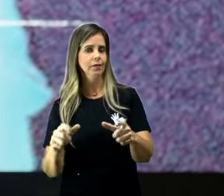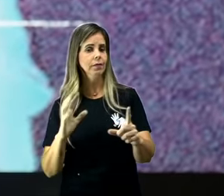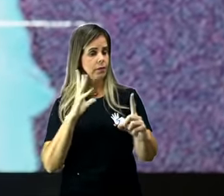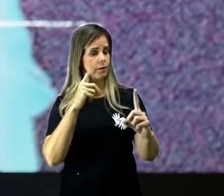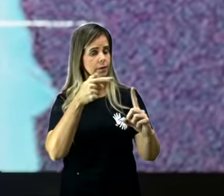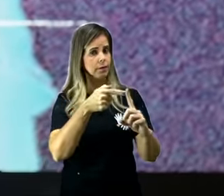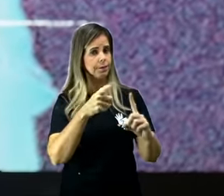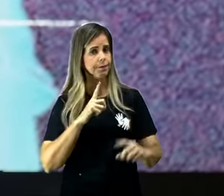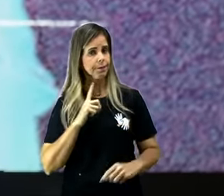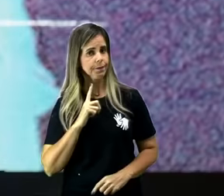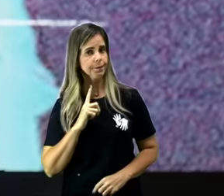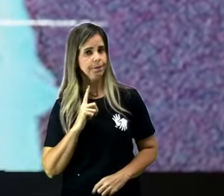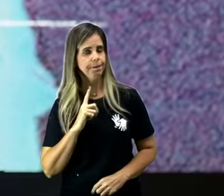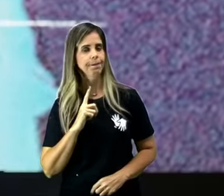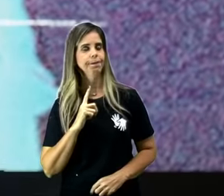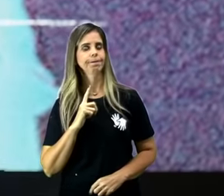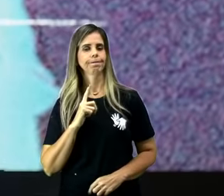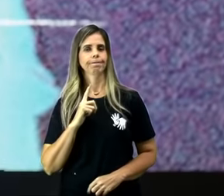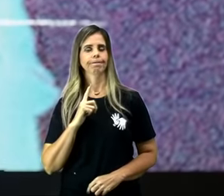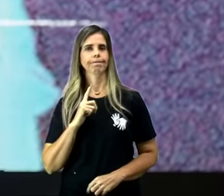não tem? Tem esse negócio de,